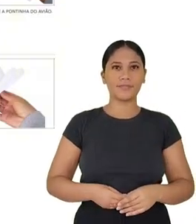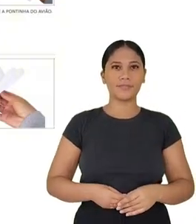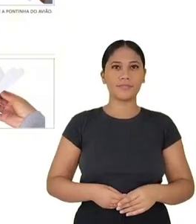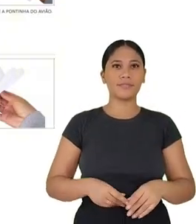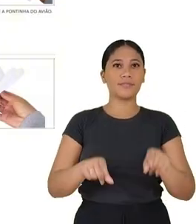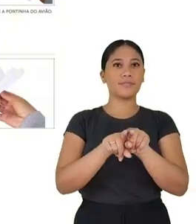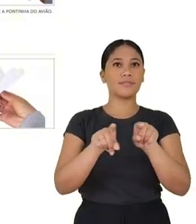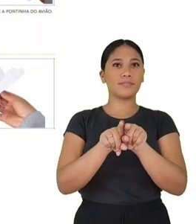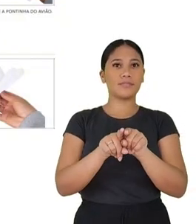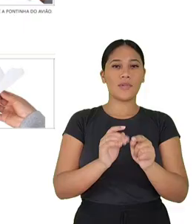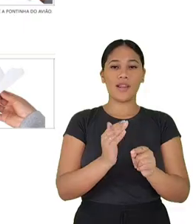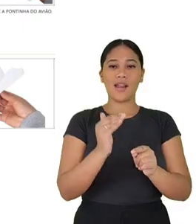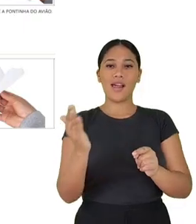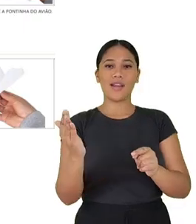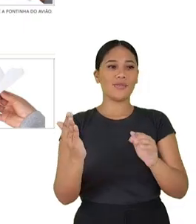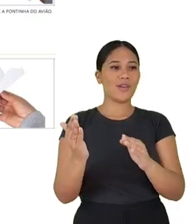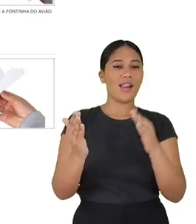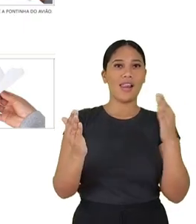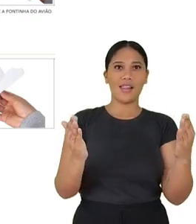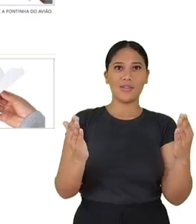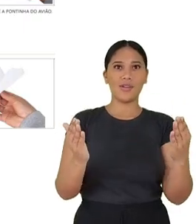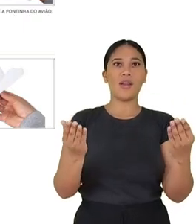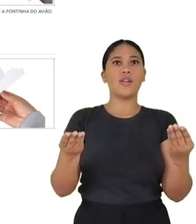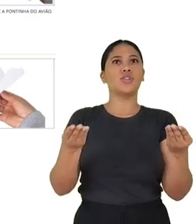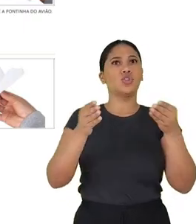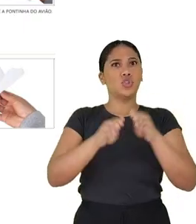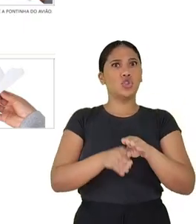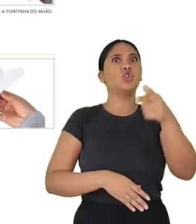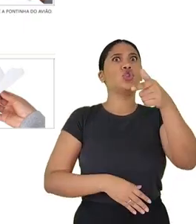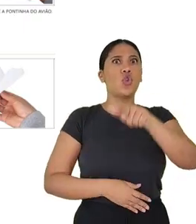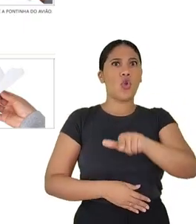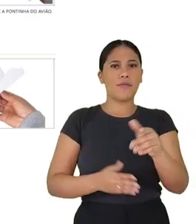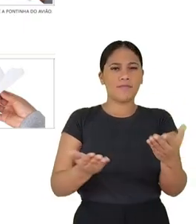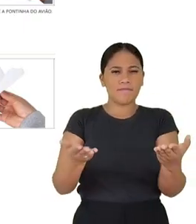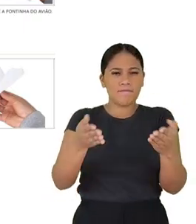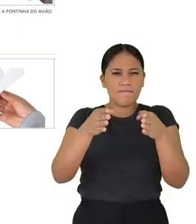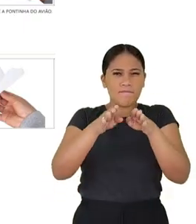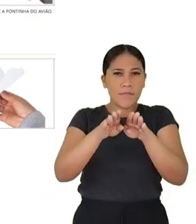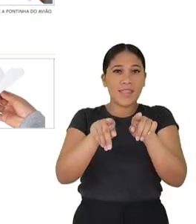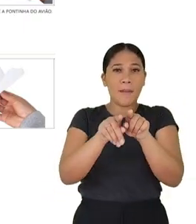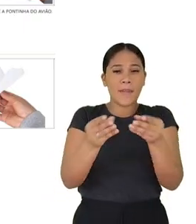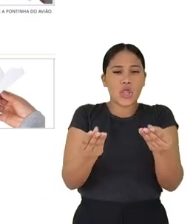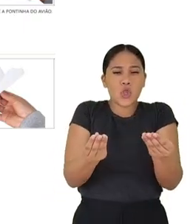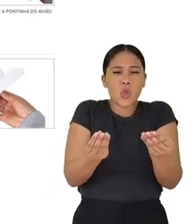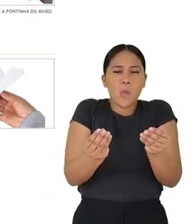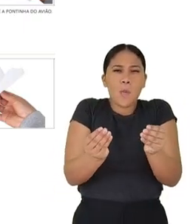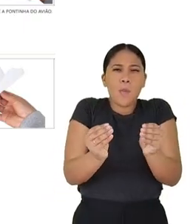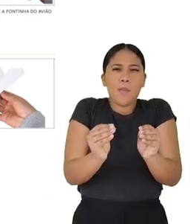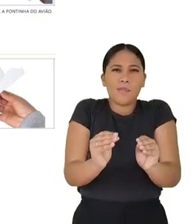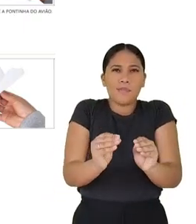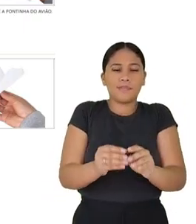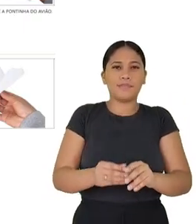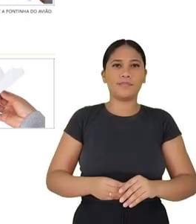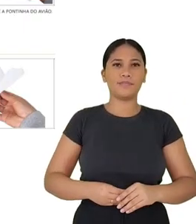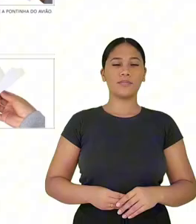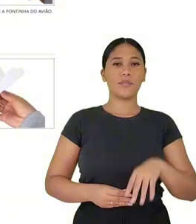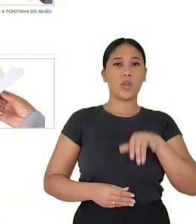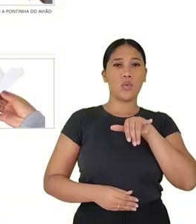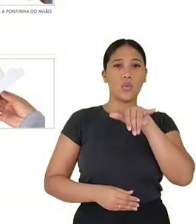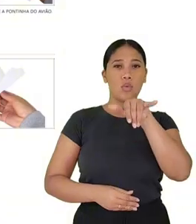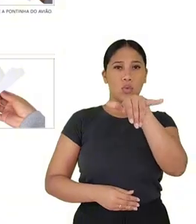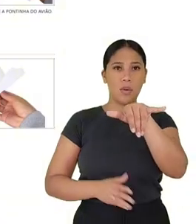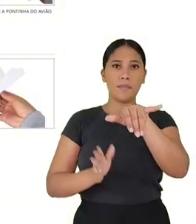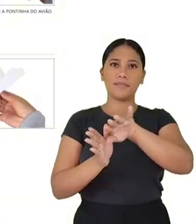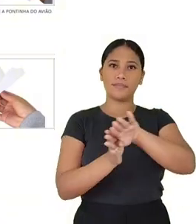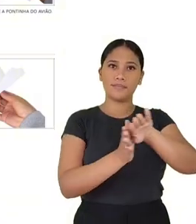meio. Passo 4. Dobre os 2 lados, mais uma vez até o meio e dobre a pontinha do avião.